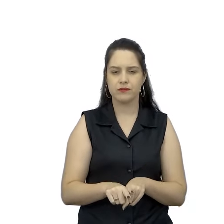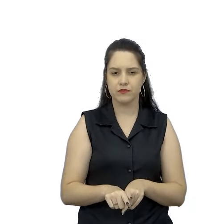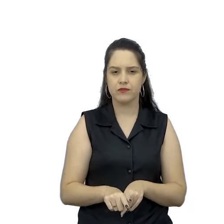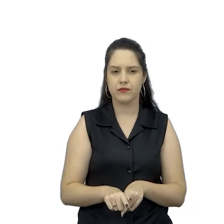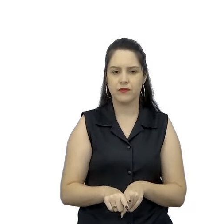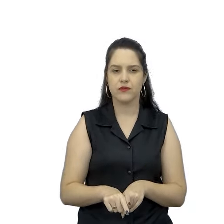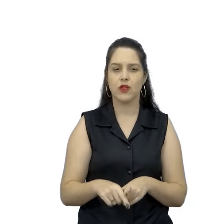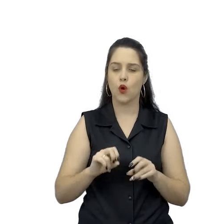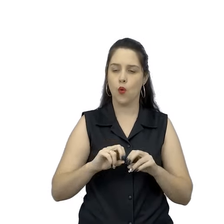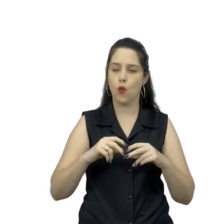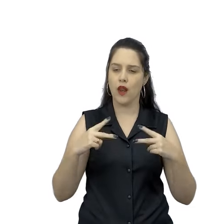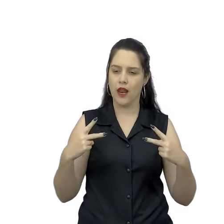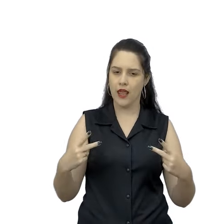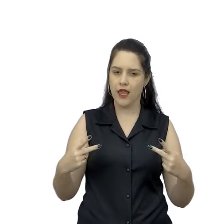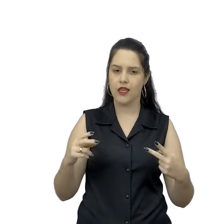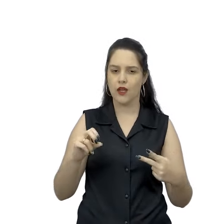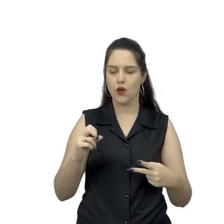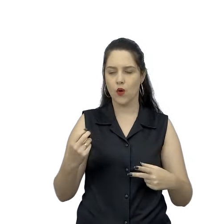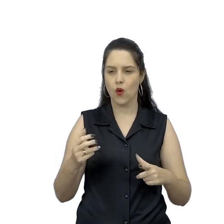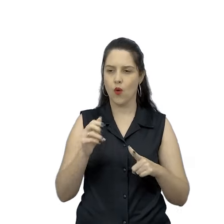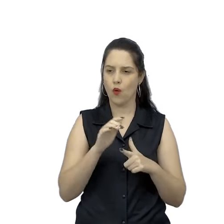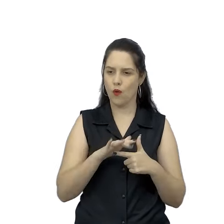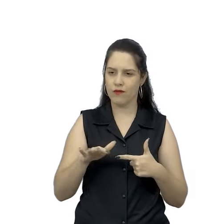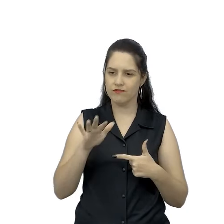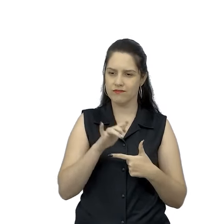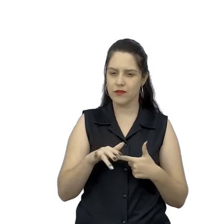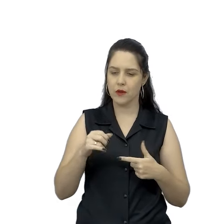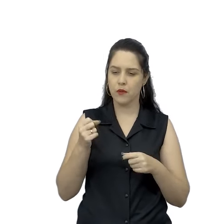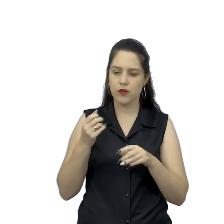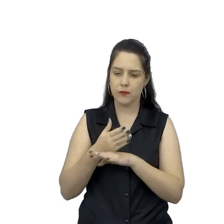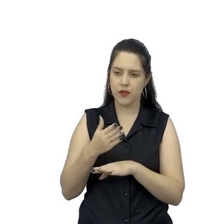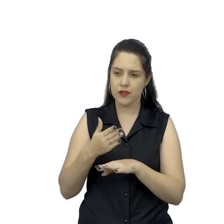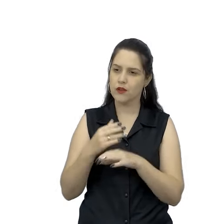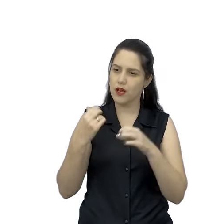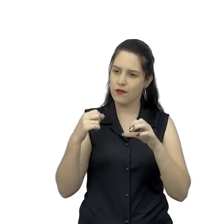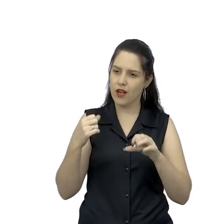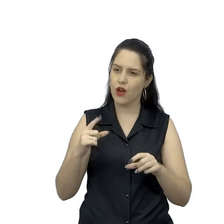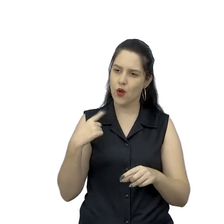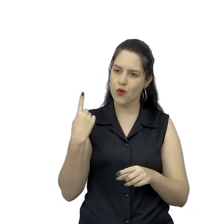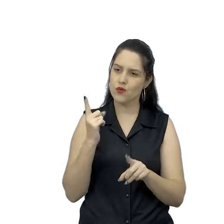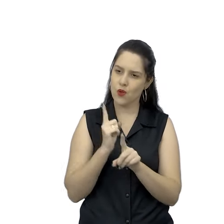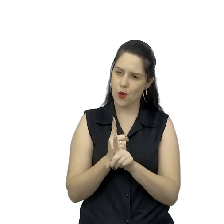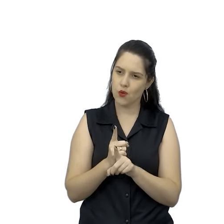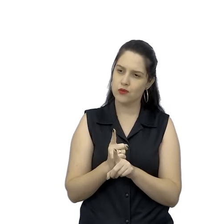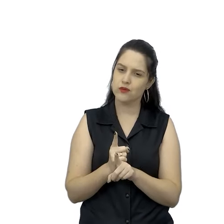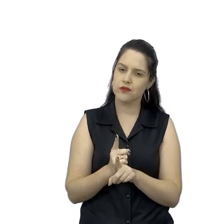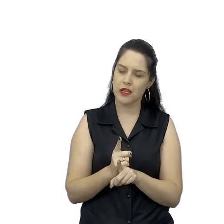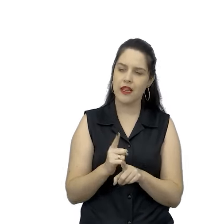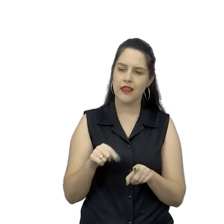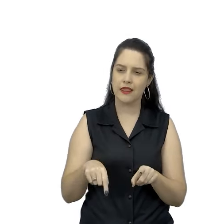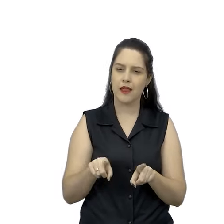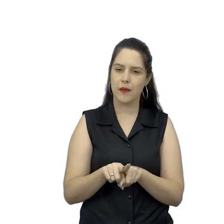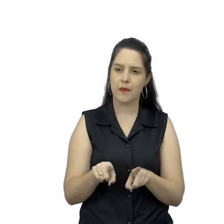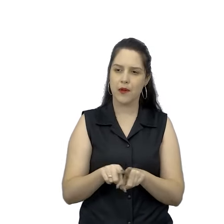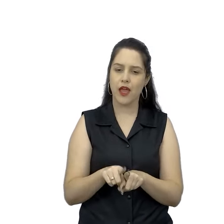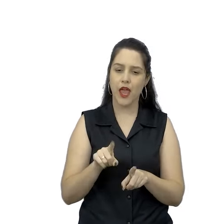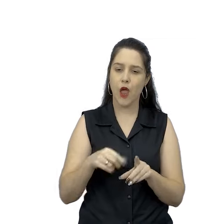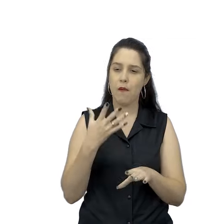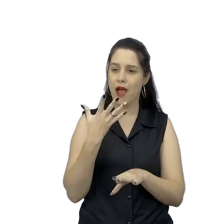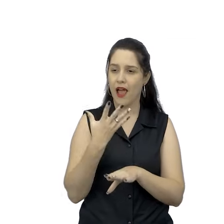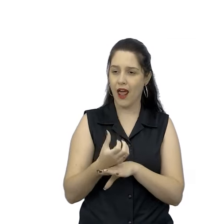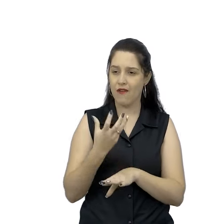o link, para que vocês possam acessar e avaliar o nosso encontro, né? Que dessa vez é uma